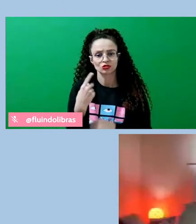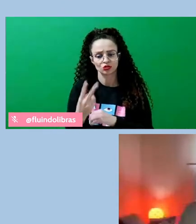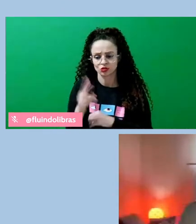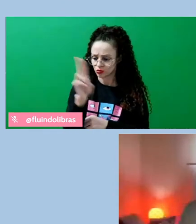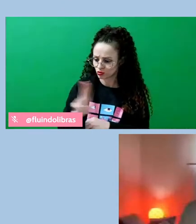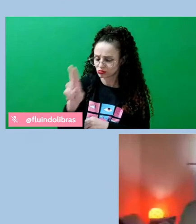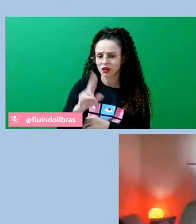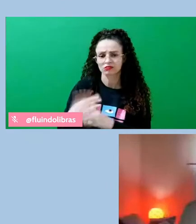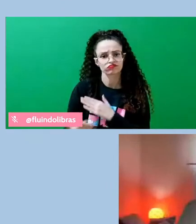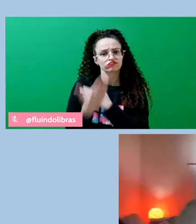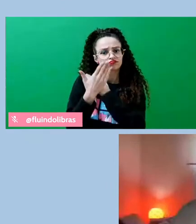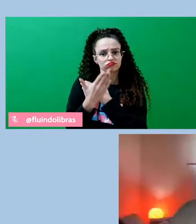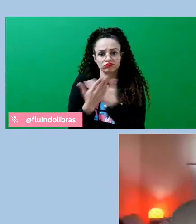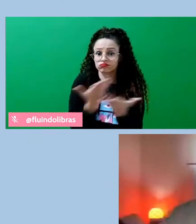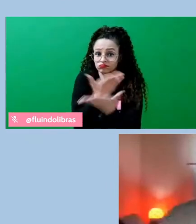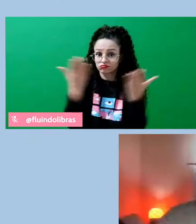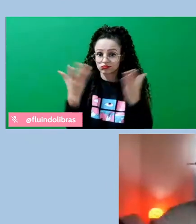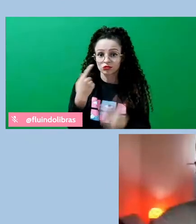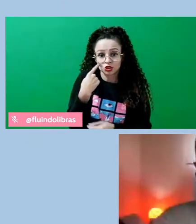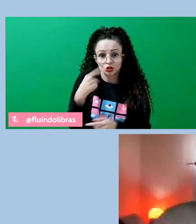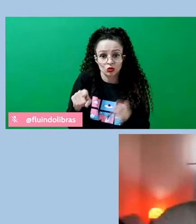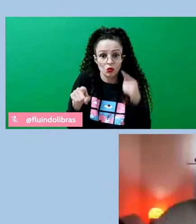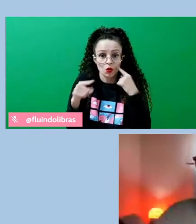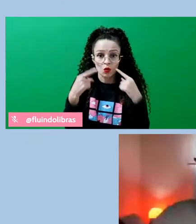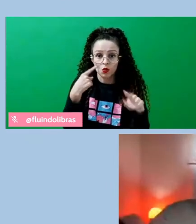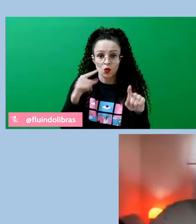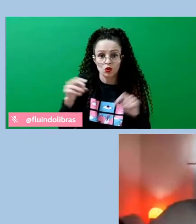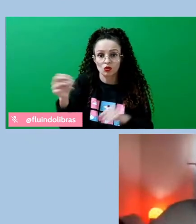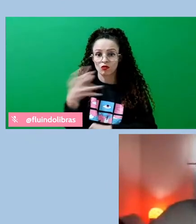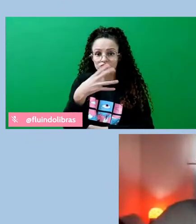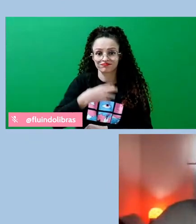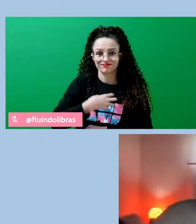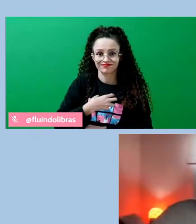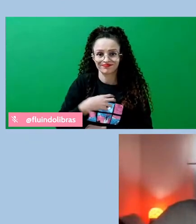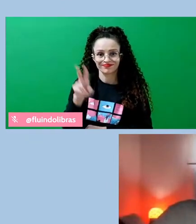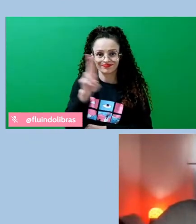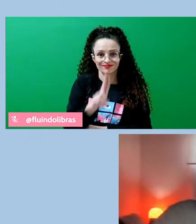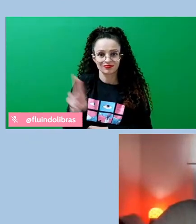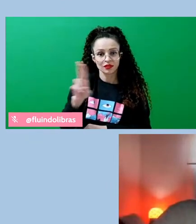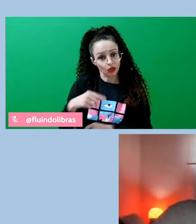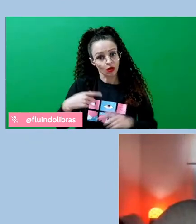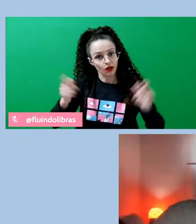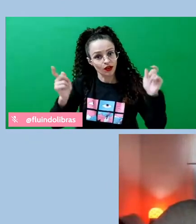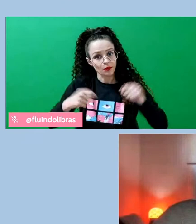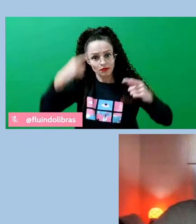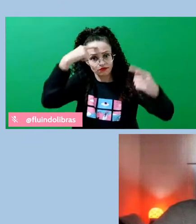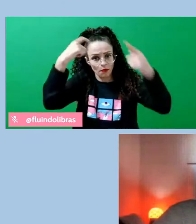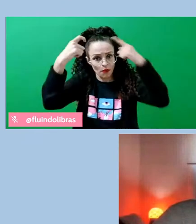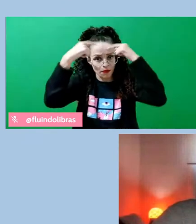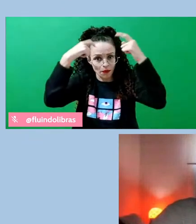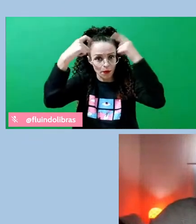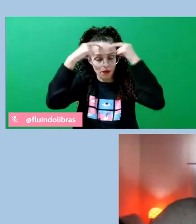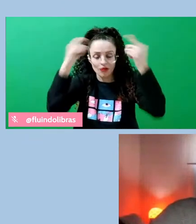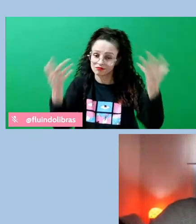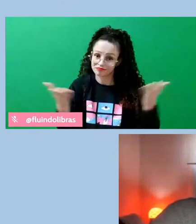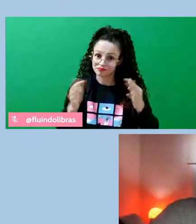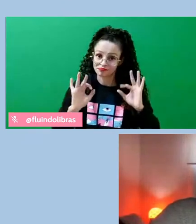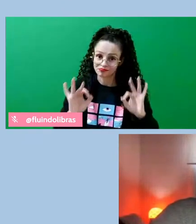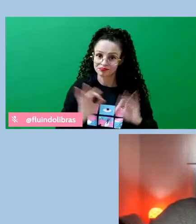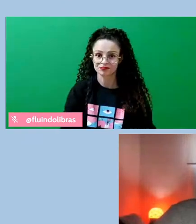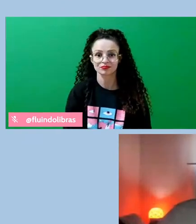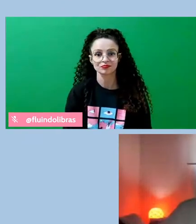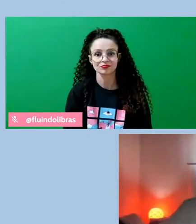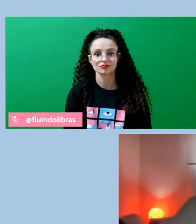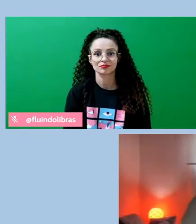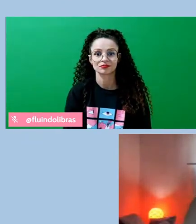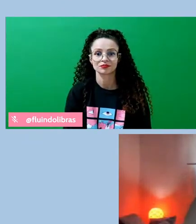aí. Né? E a gente descobriu novas formas de utilizar. Então, vai da nossa capacidade criativa agora, né? Exatamente, Só.